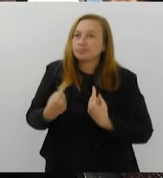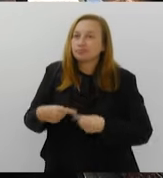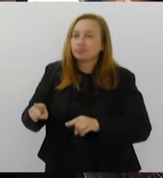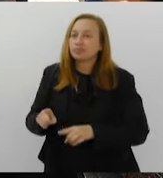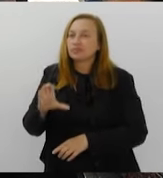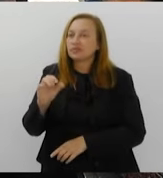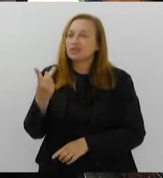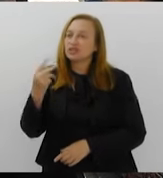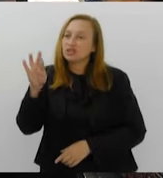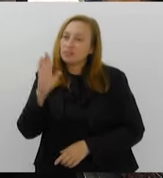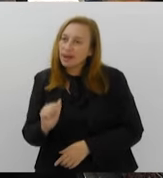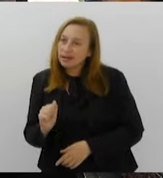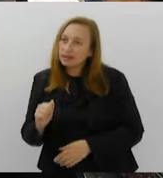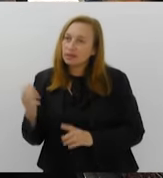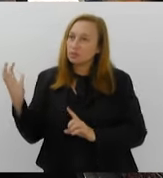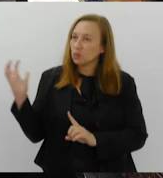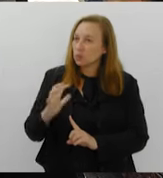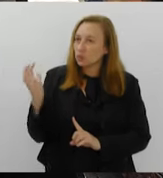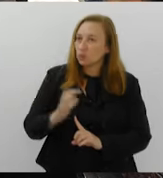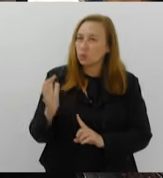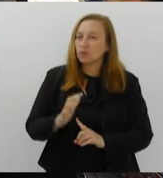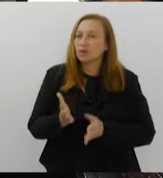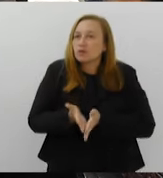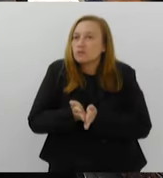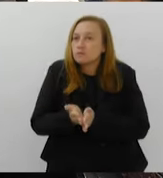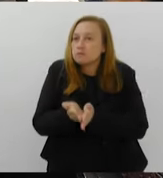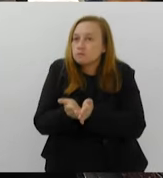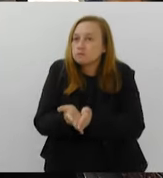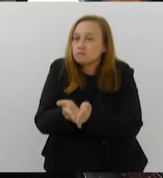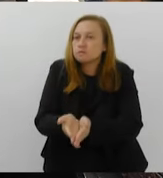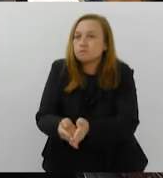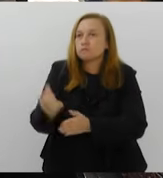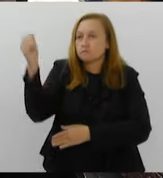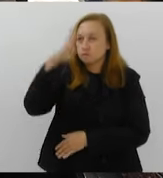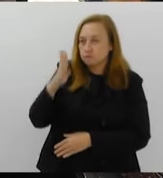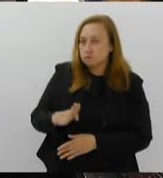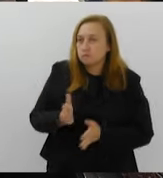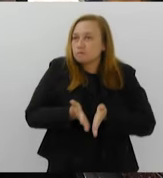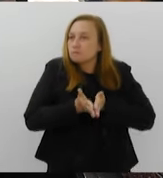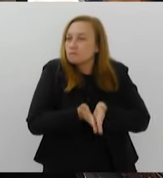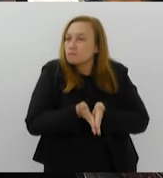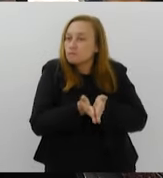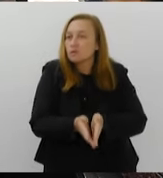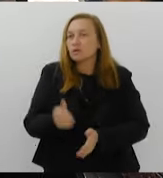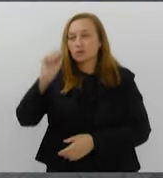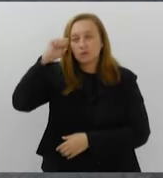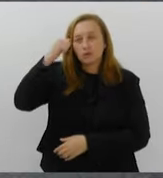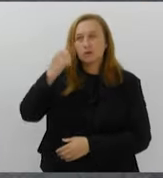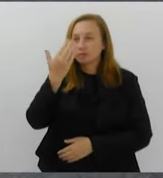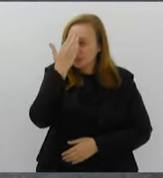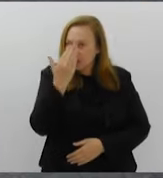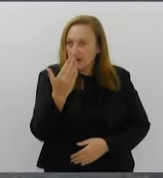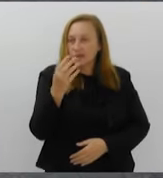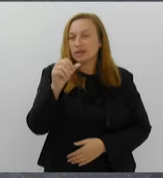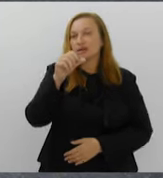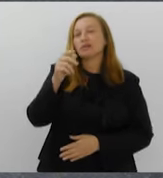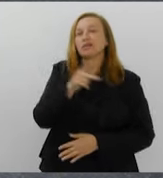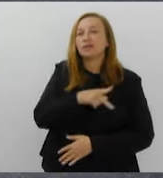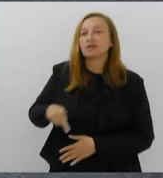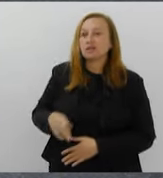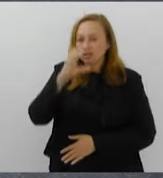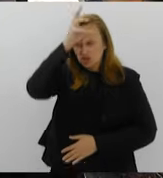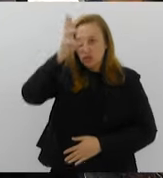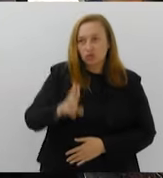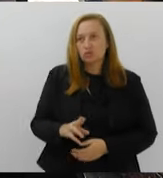chibata e contra a opressão dos marinheiros brasileiros, sobretudo os marinheiros negros. Obrigada, presidente